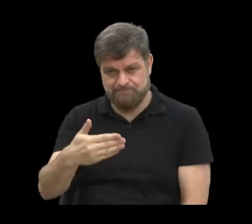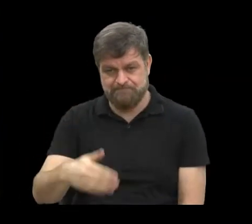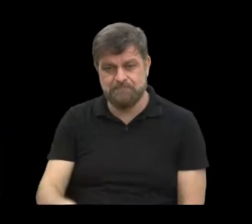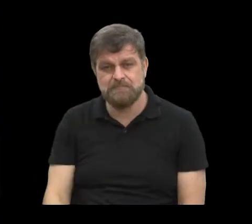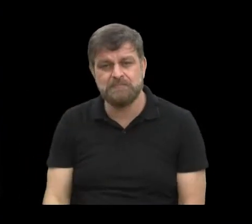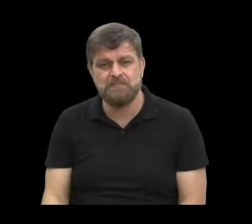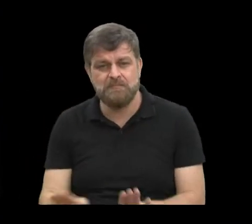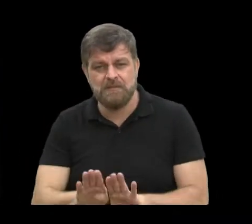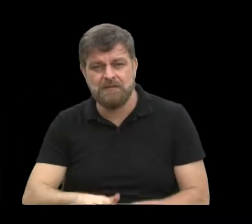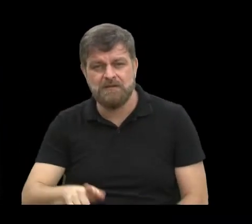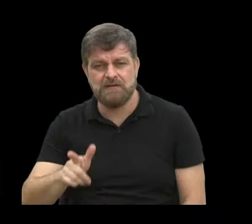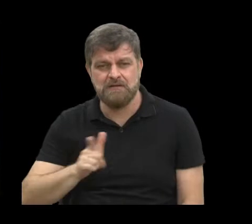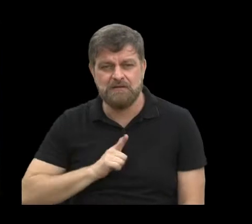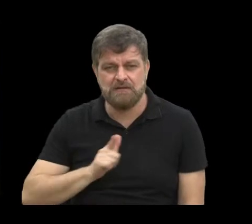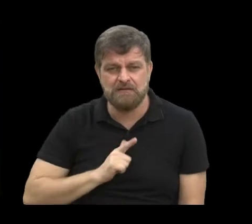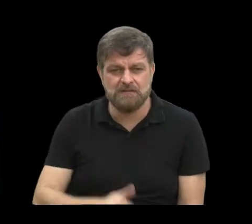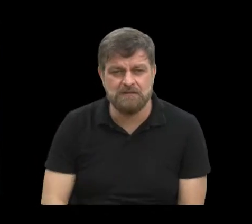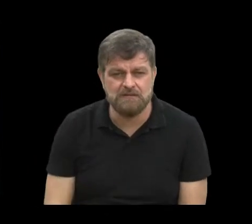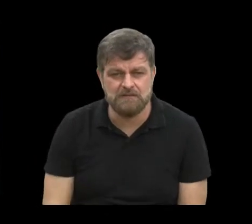Nós temos